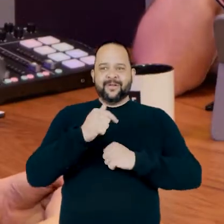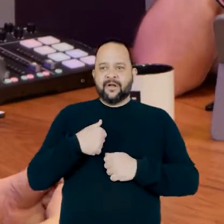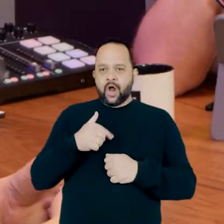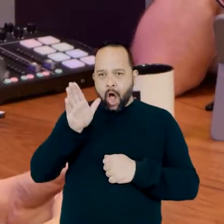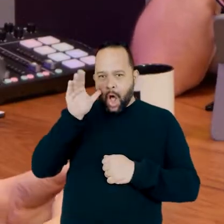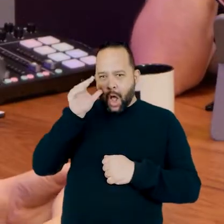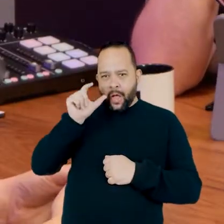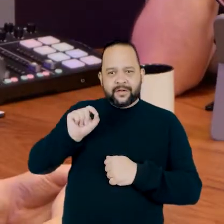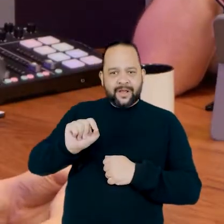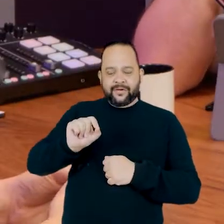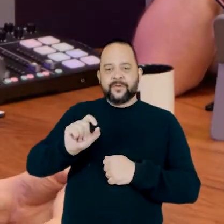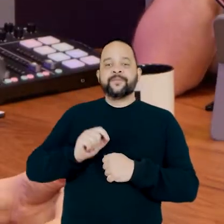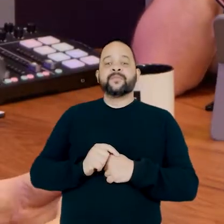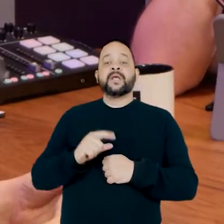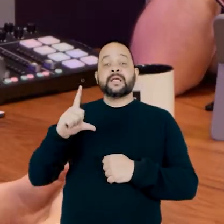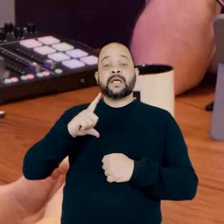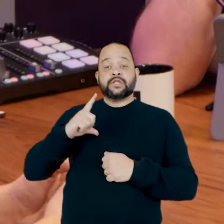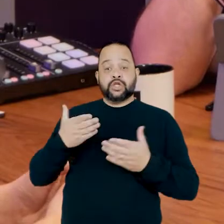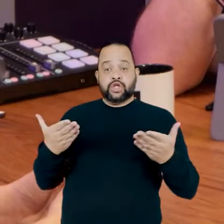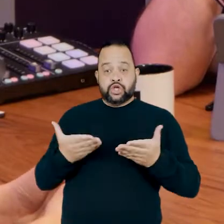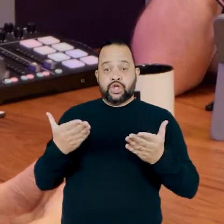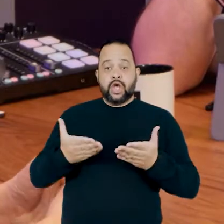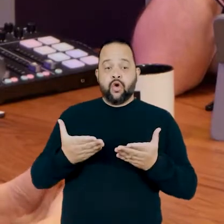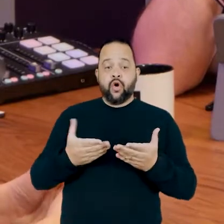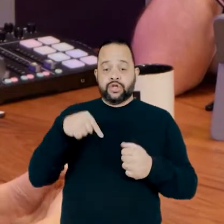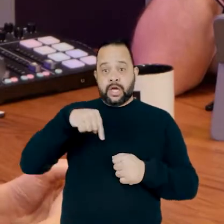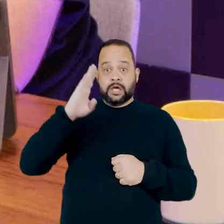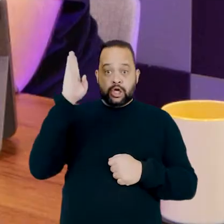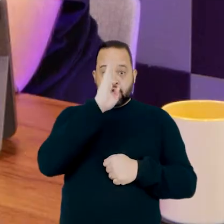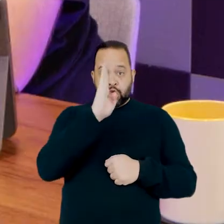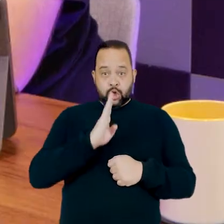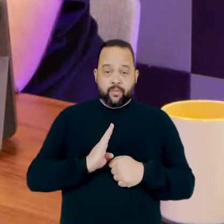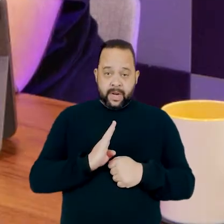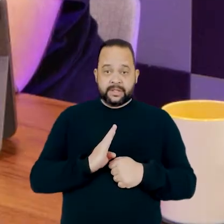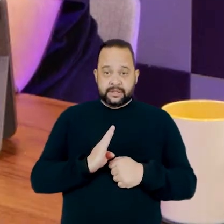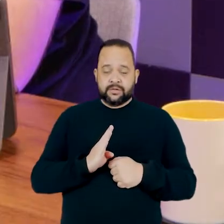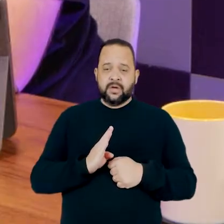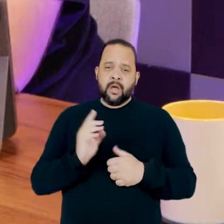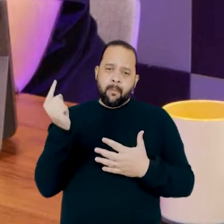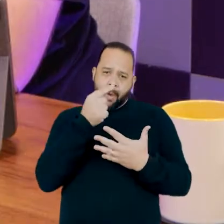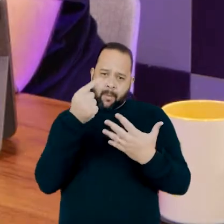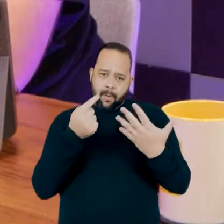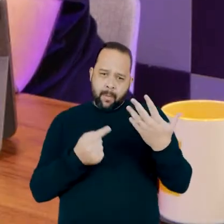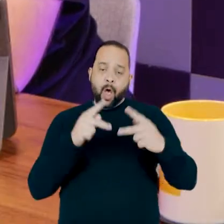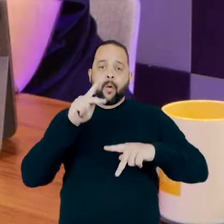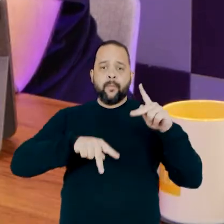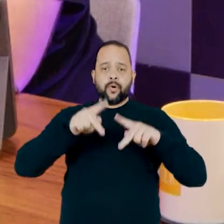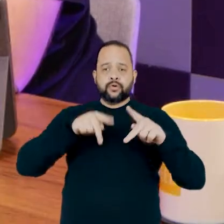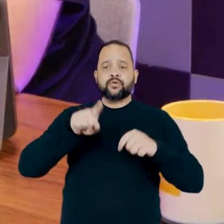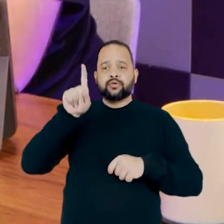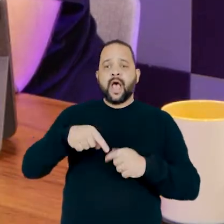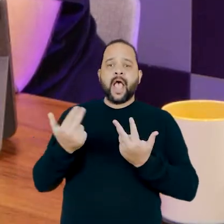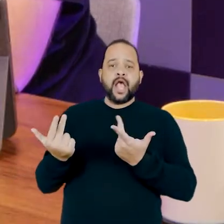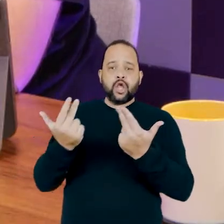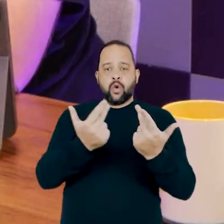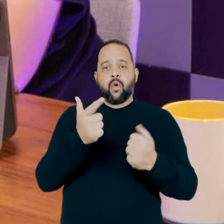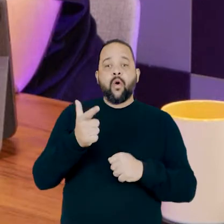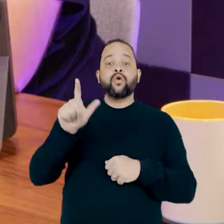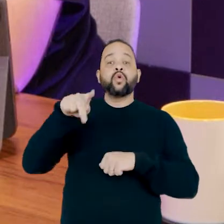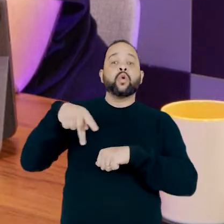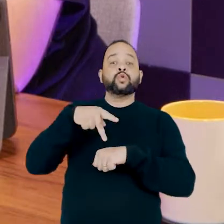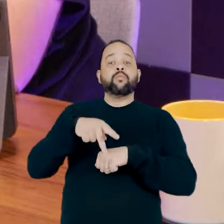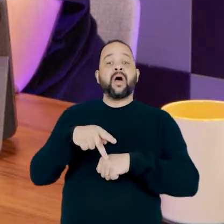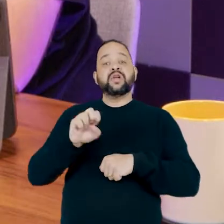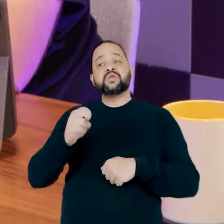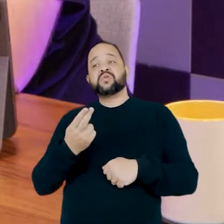curiosidade para eu saber se o que a gente tem hoje distribuído no Brasil de leque de produtos e atuação da Chur é o mesmo que internacionalmente,